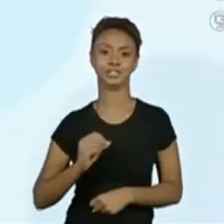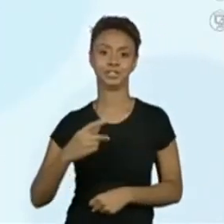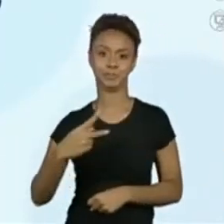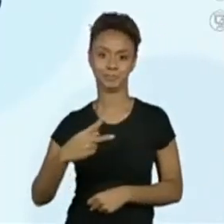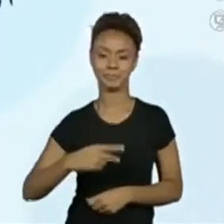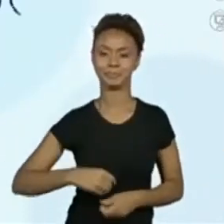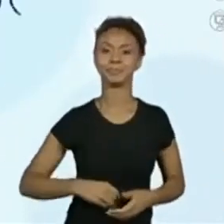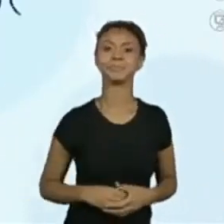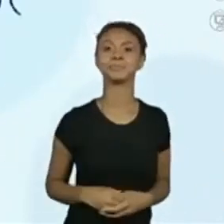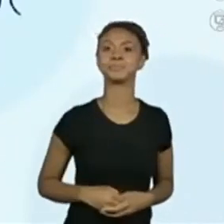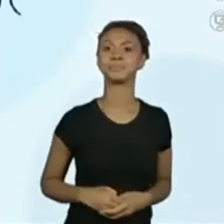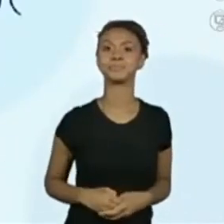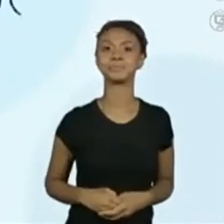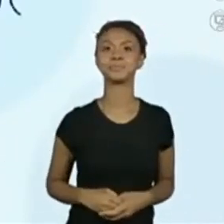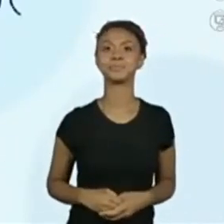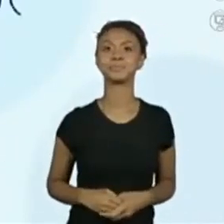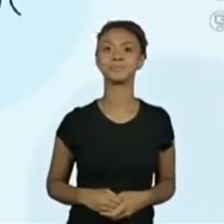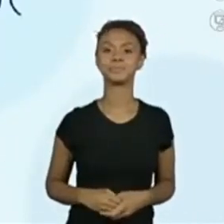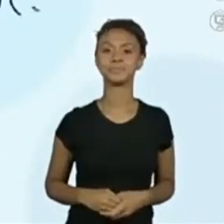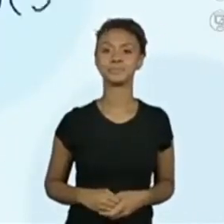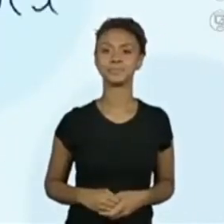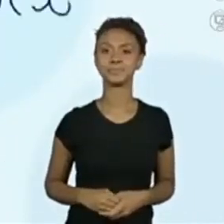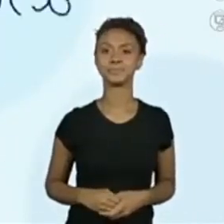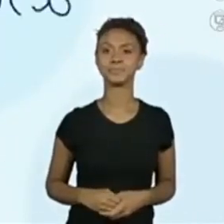Terminar... De escrever.